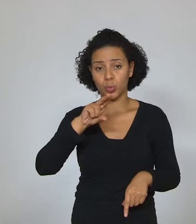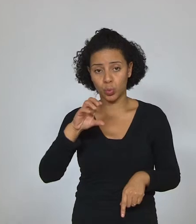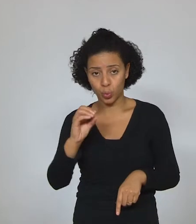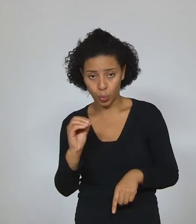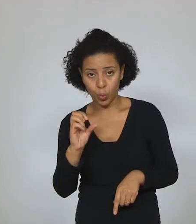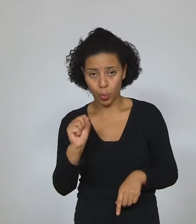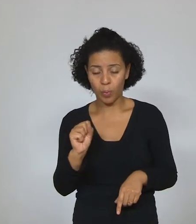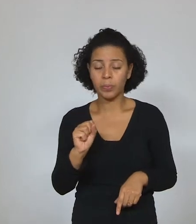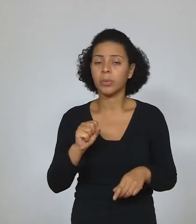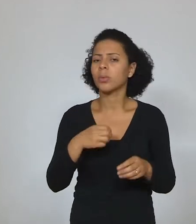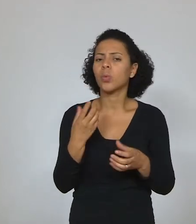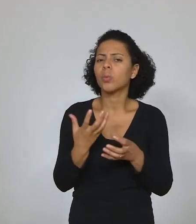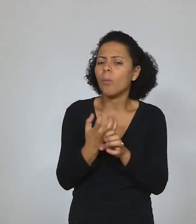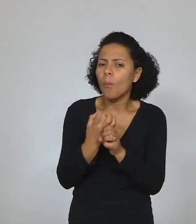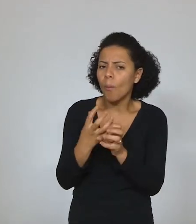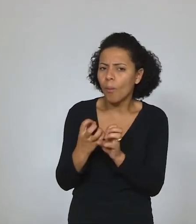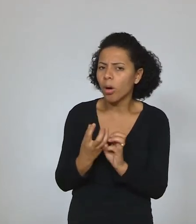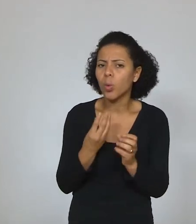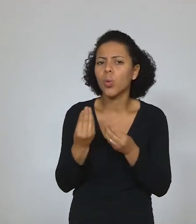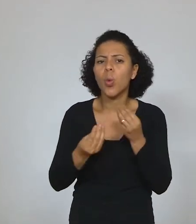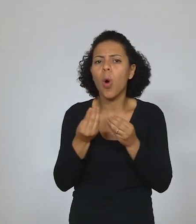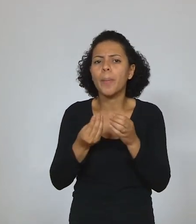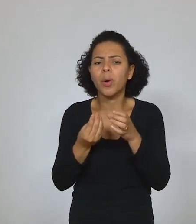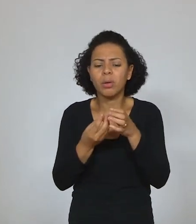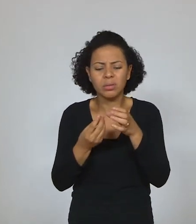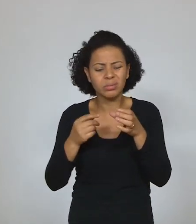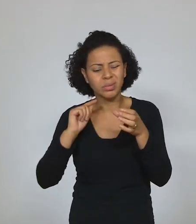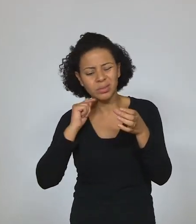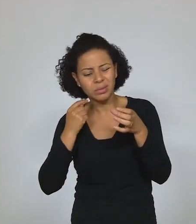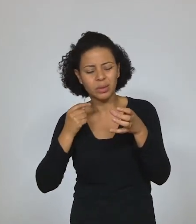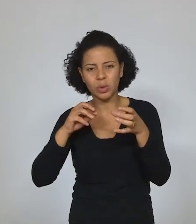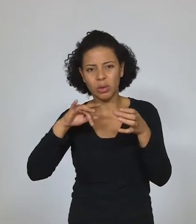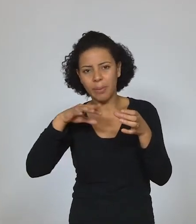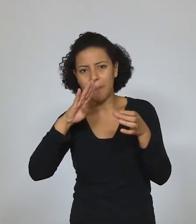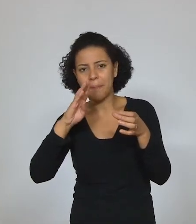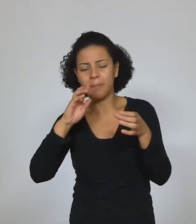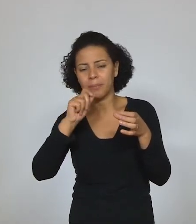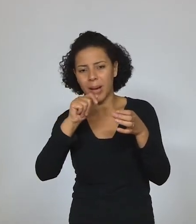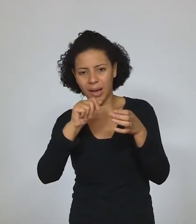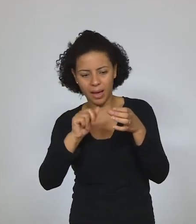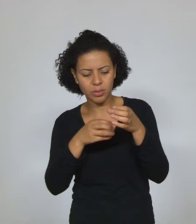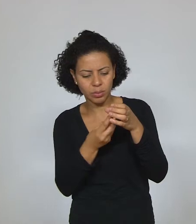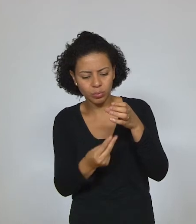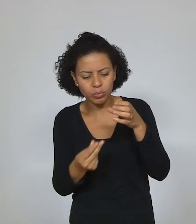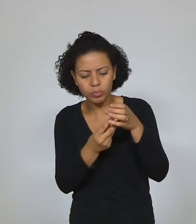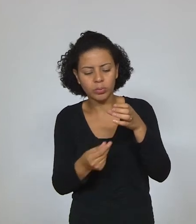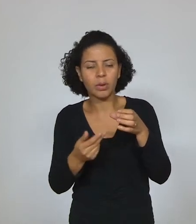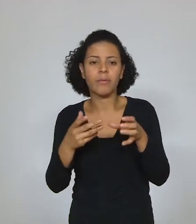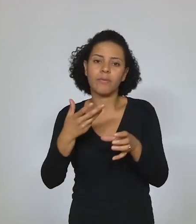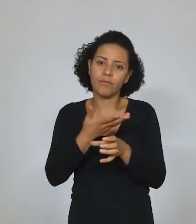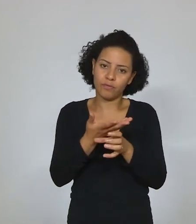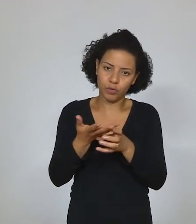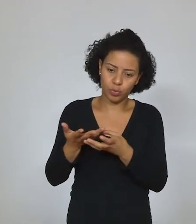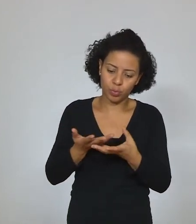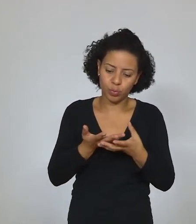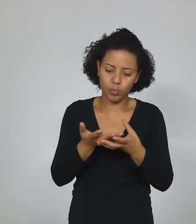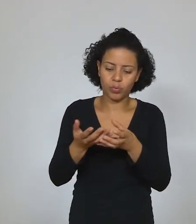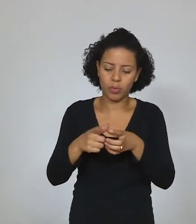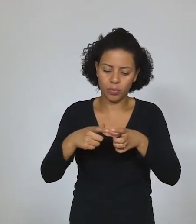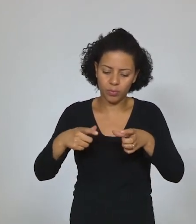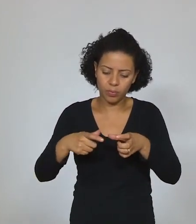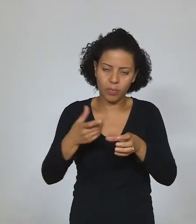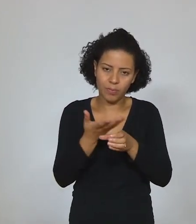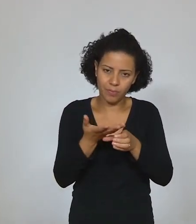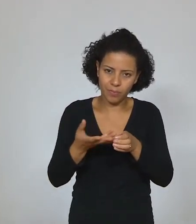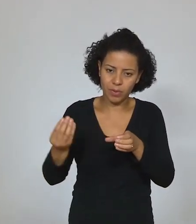Basta realizar uma filtração. E com relação àquela água barrenta, se você deixá-la em repouso,